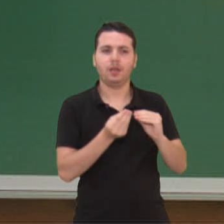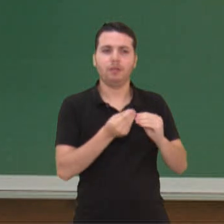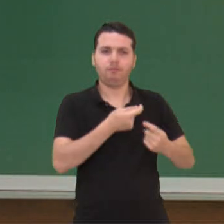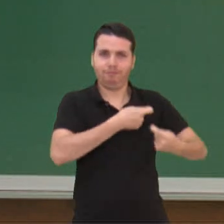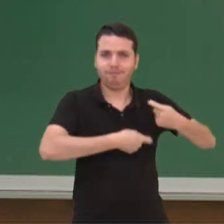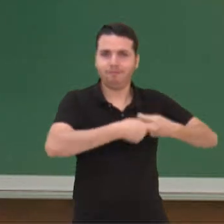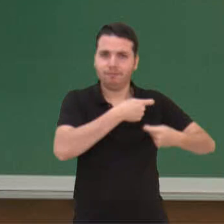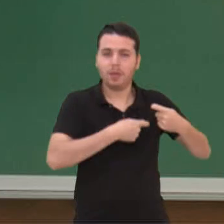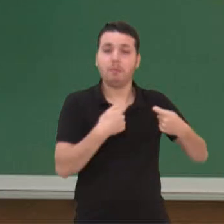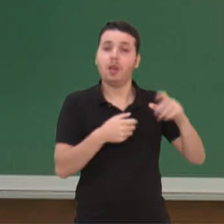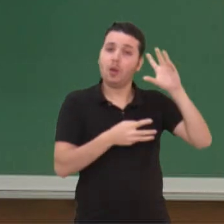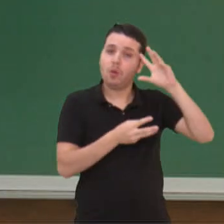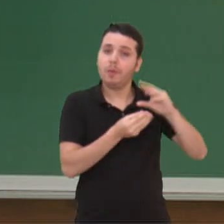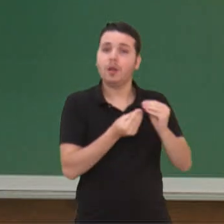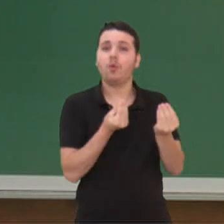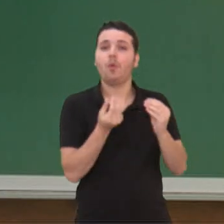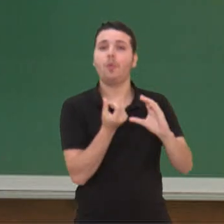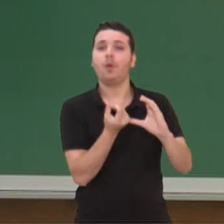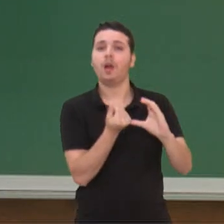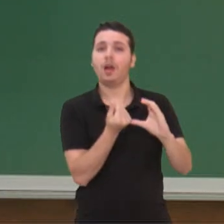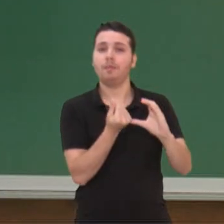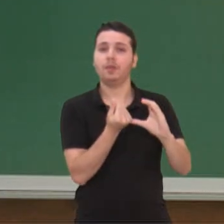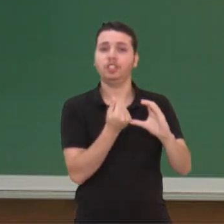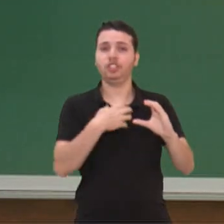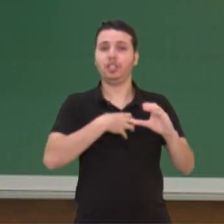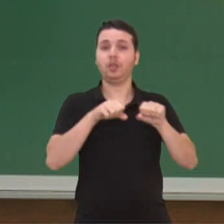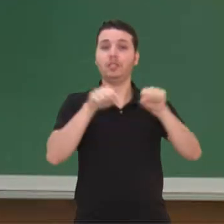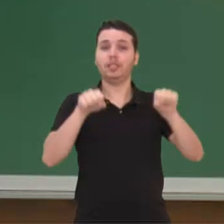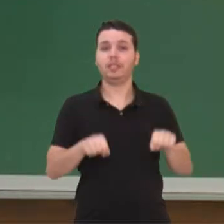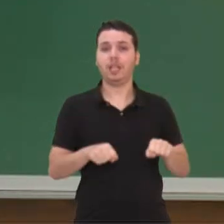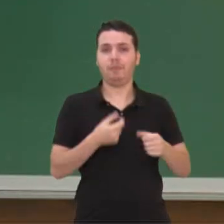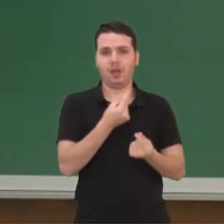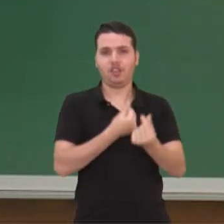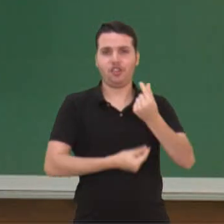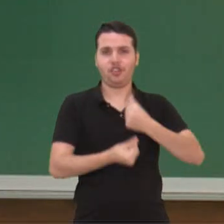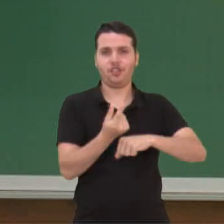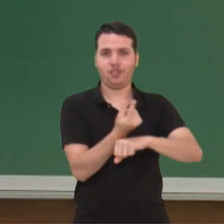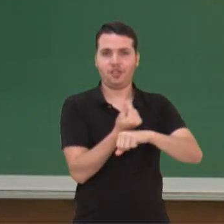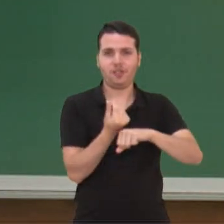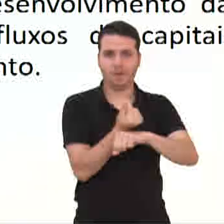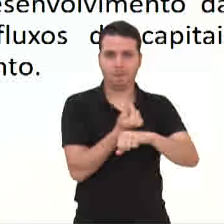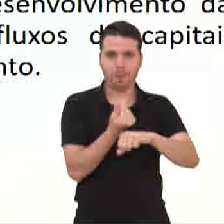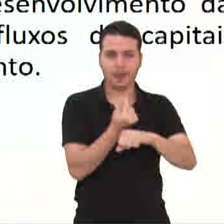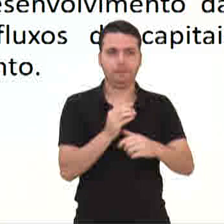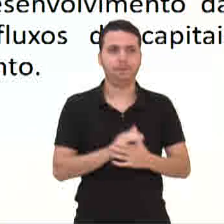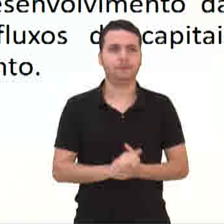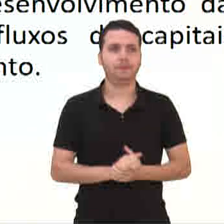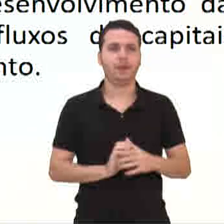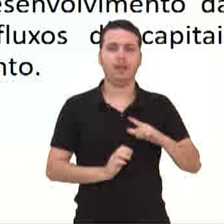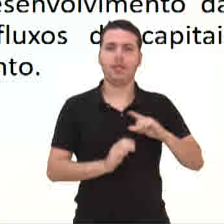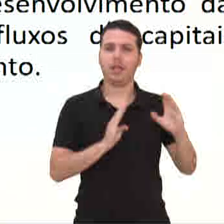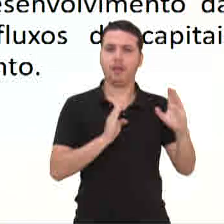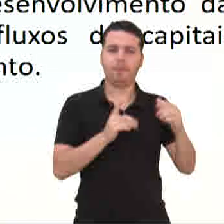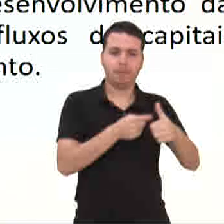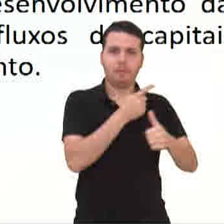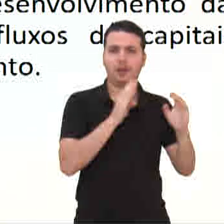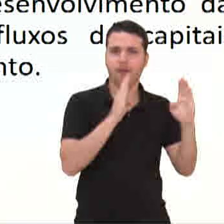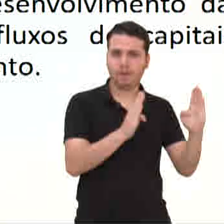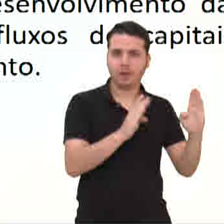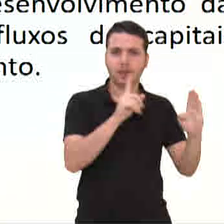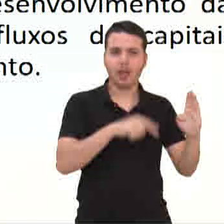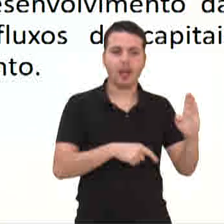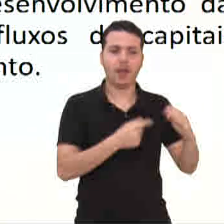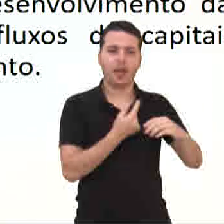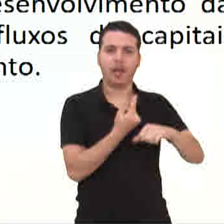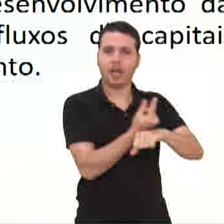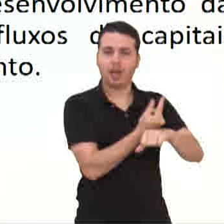do capitalismo enquanto sistema econômico, Então, nós tivemos a primeira fase do capitalismo comercial